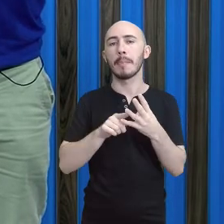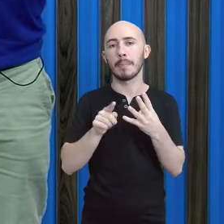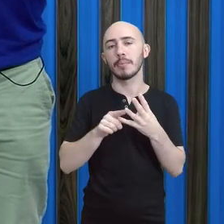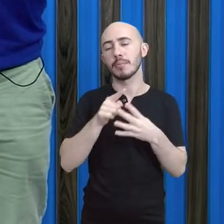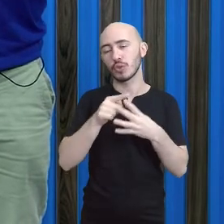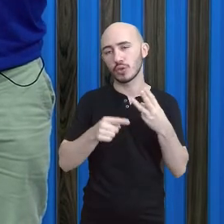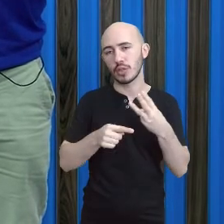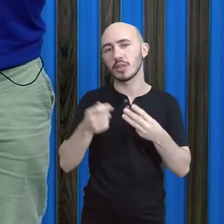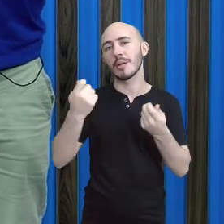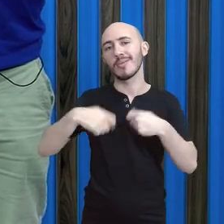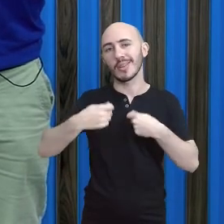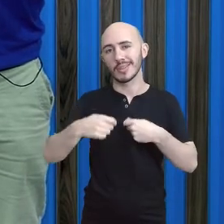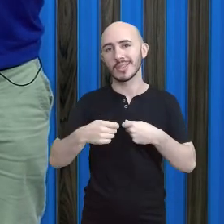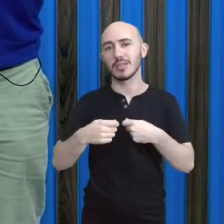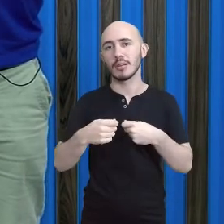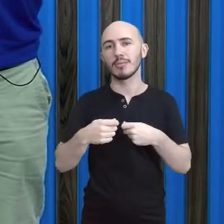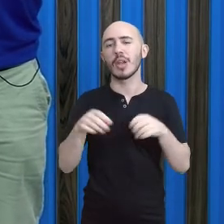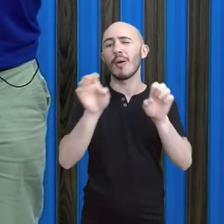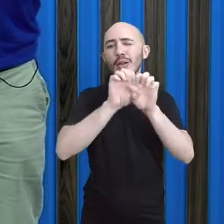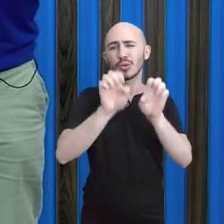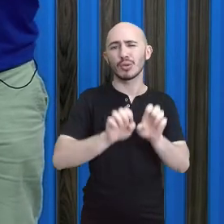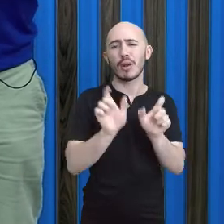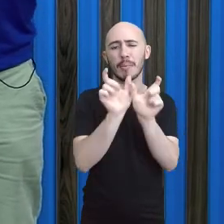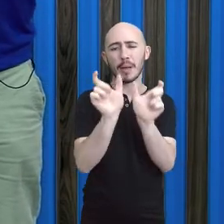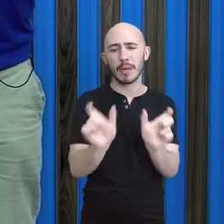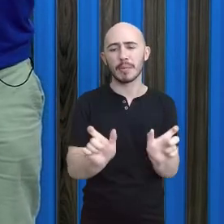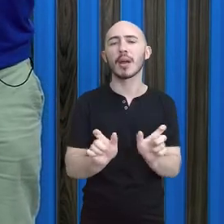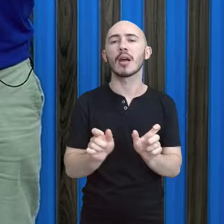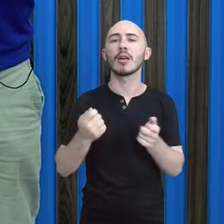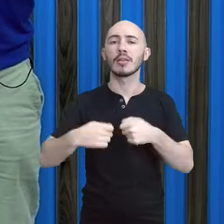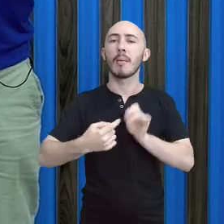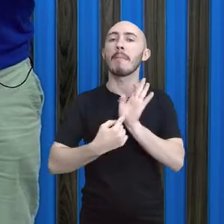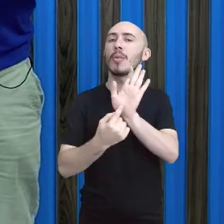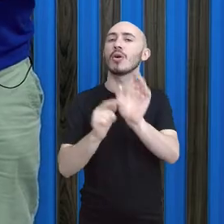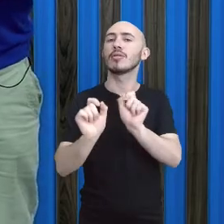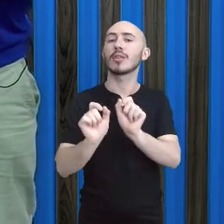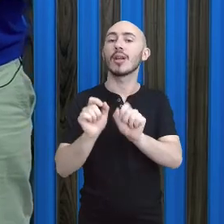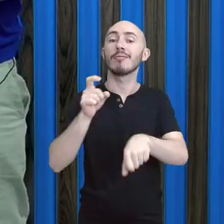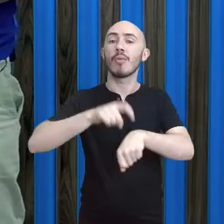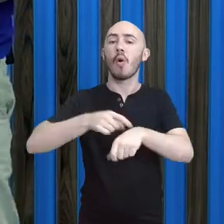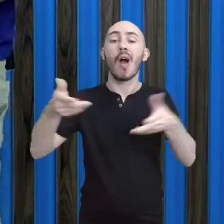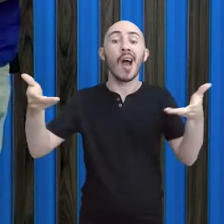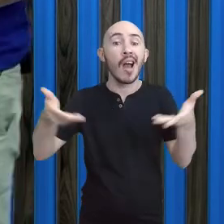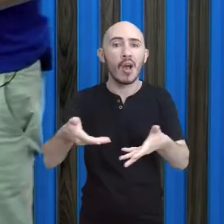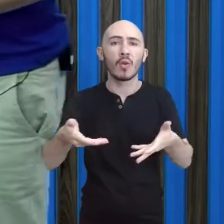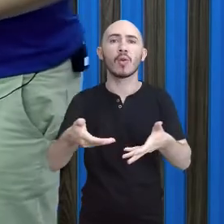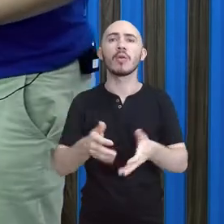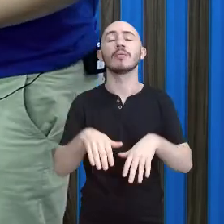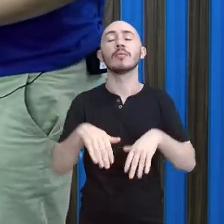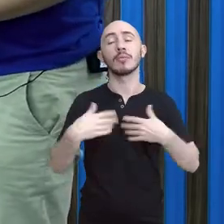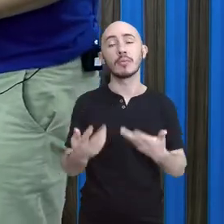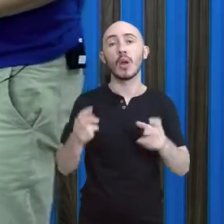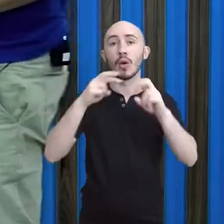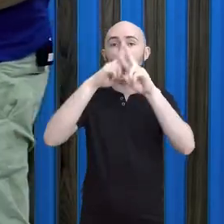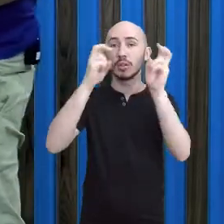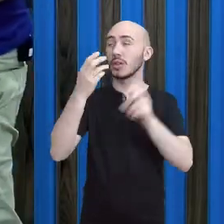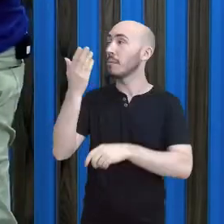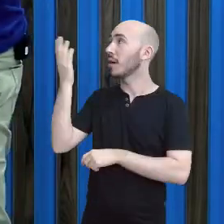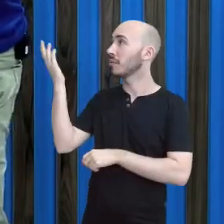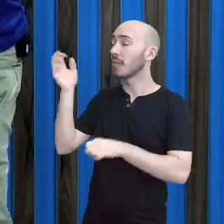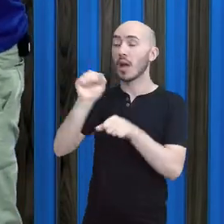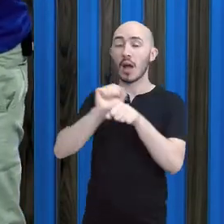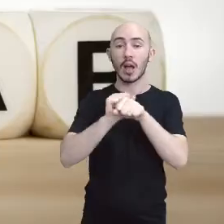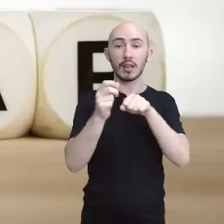essas estruturas estão reafirmando, reforçando o agora. Esse nosso assunto aqui, que é o advérbio de